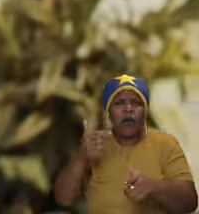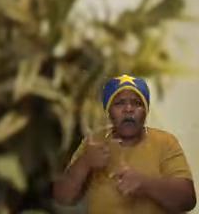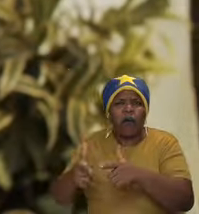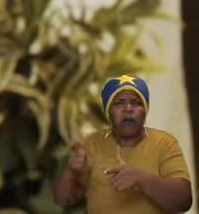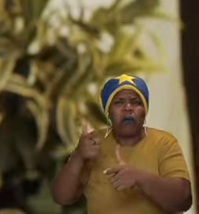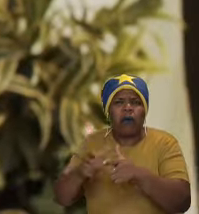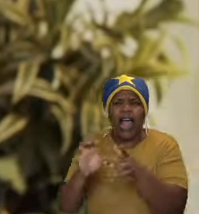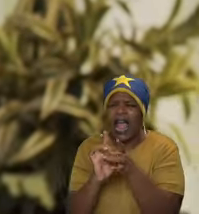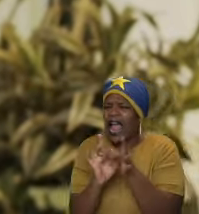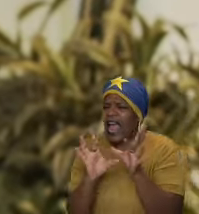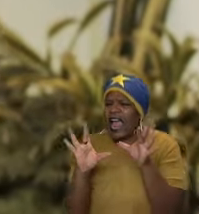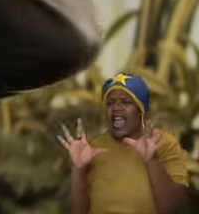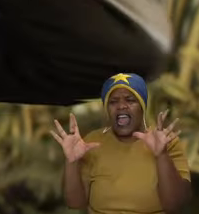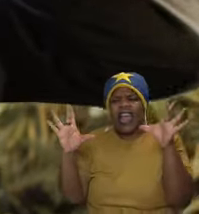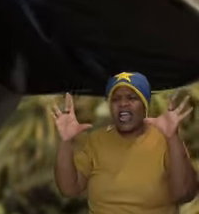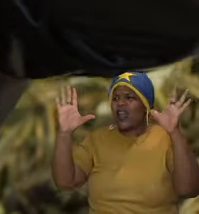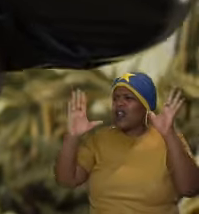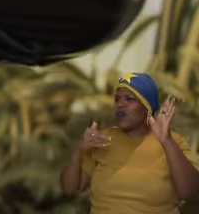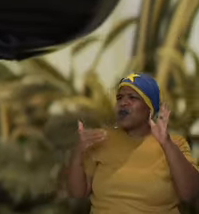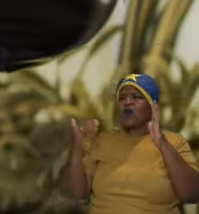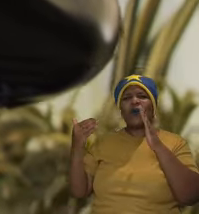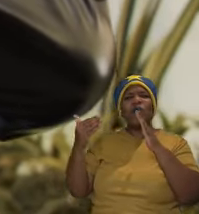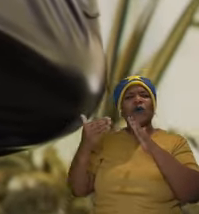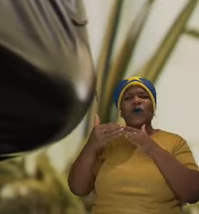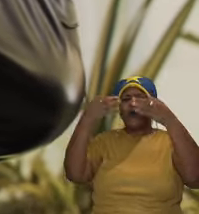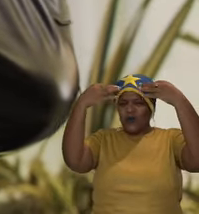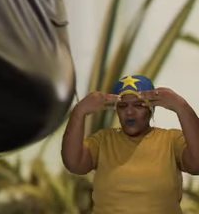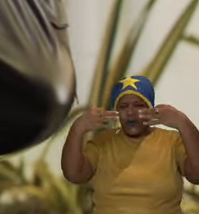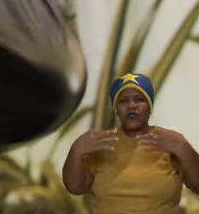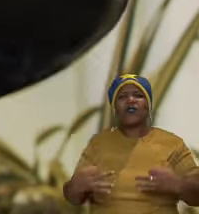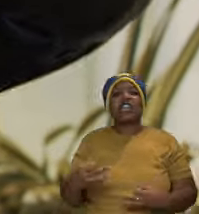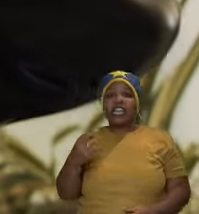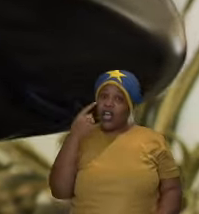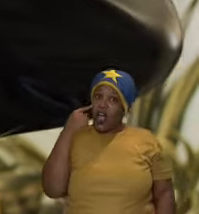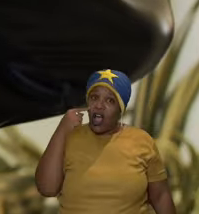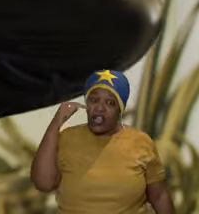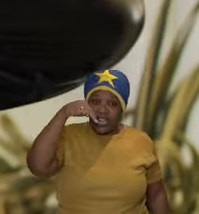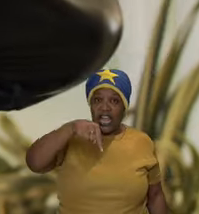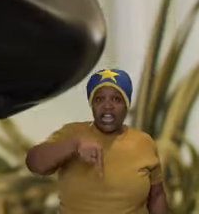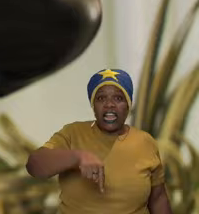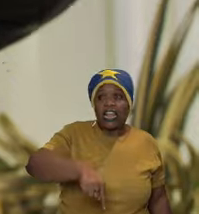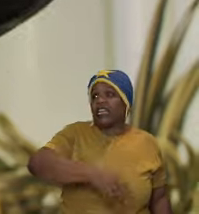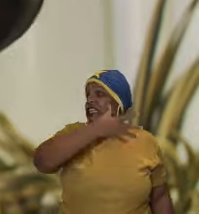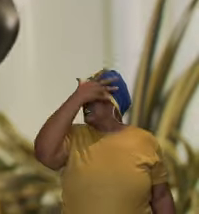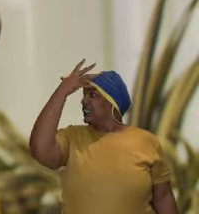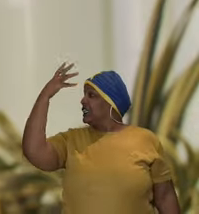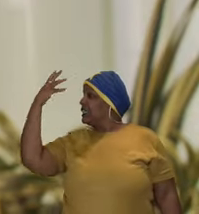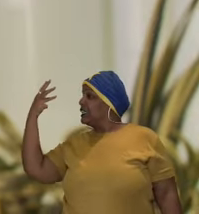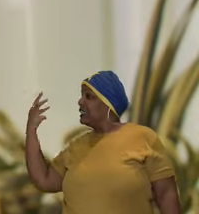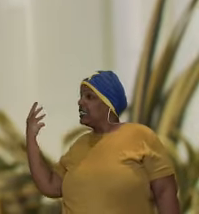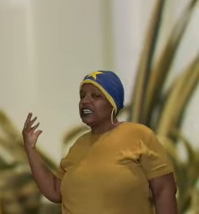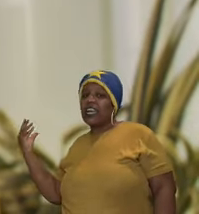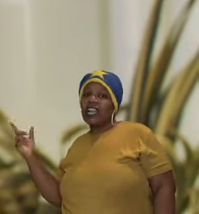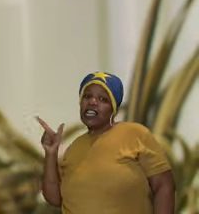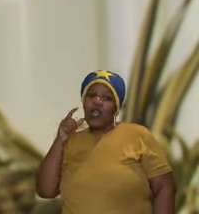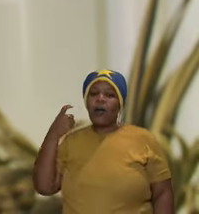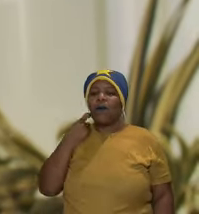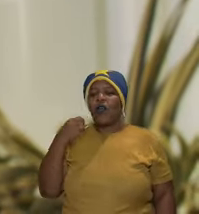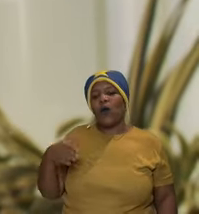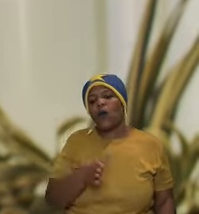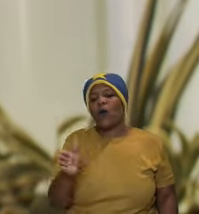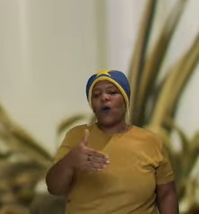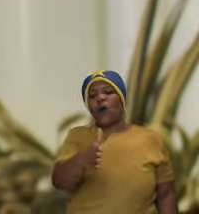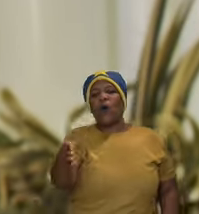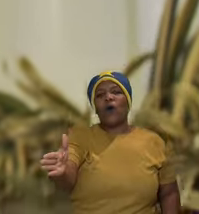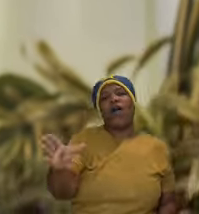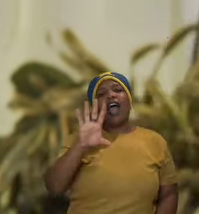a liberdade plena. Ela é algema. Você me dá com isso aqui, esqueci o que é amar. Tem mil peixinho pra pescar e mil